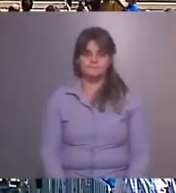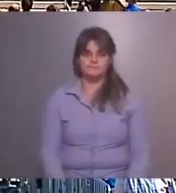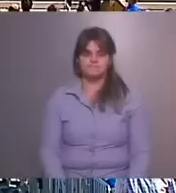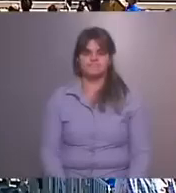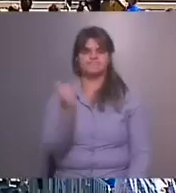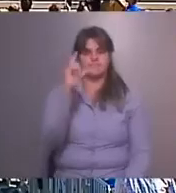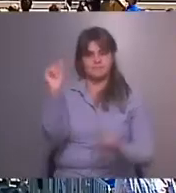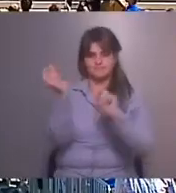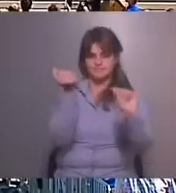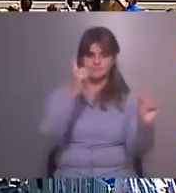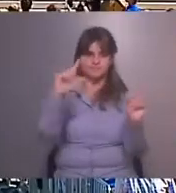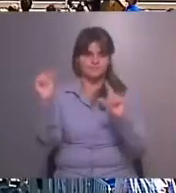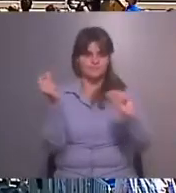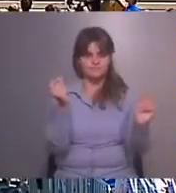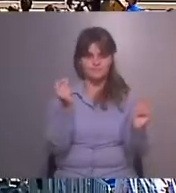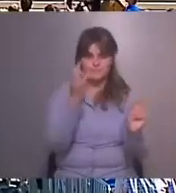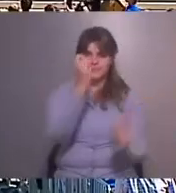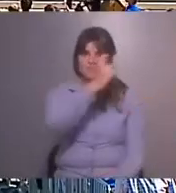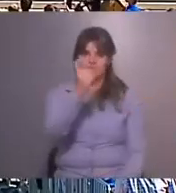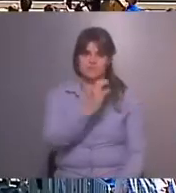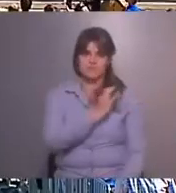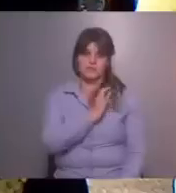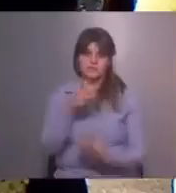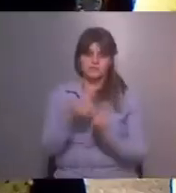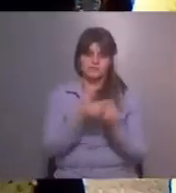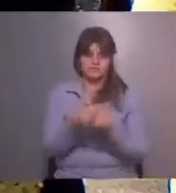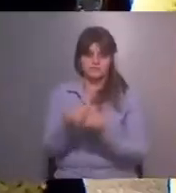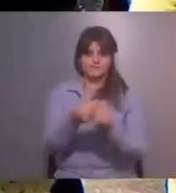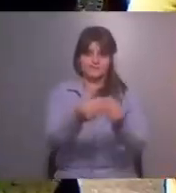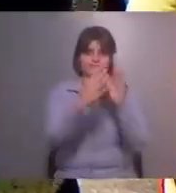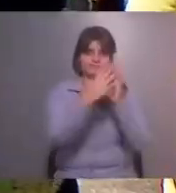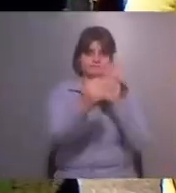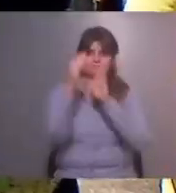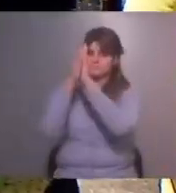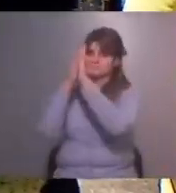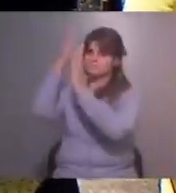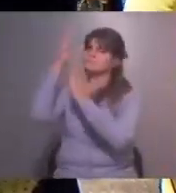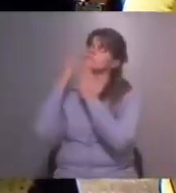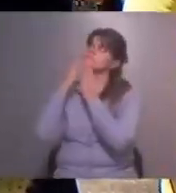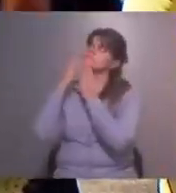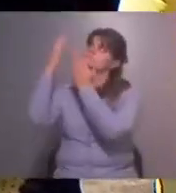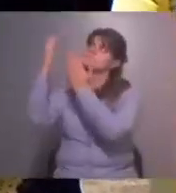Ide em paz e o Senhor vos acompanhe. Graças.